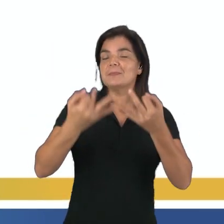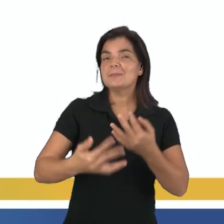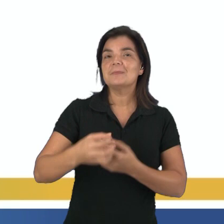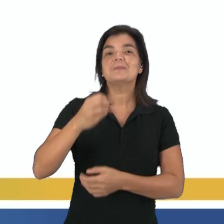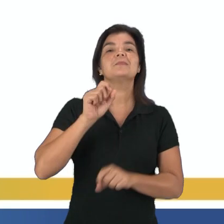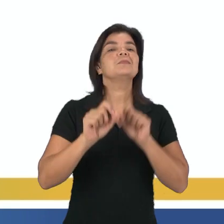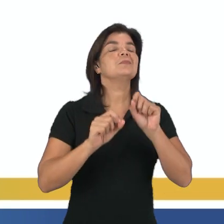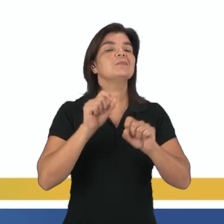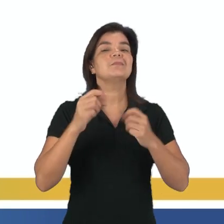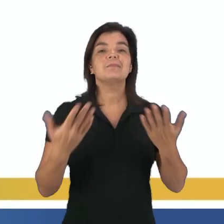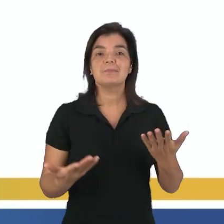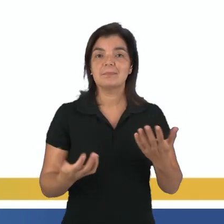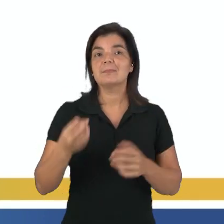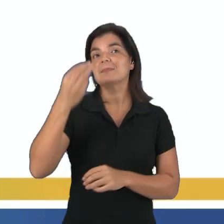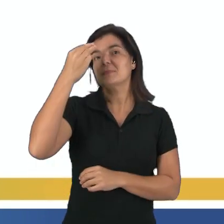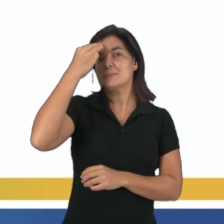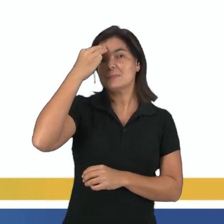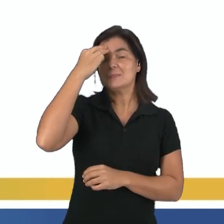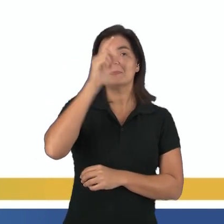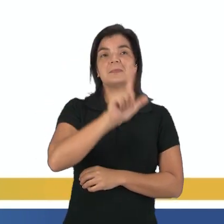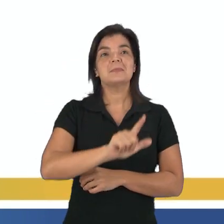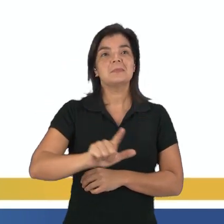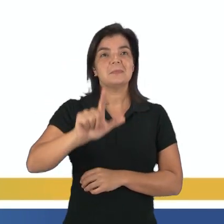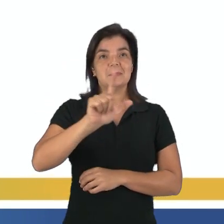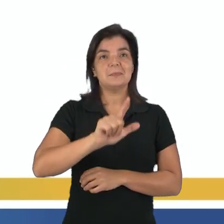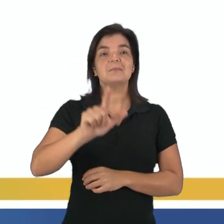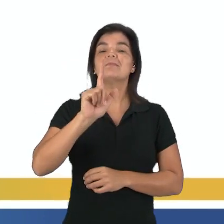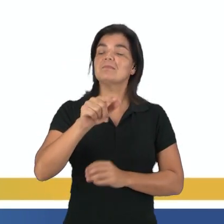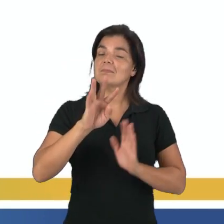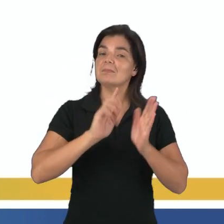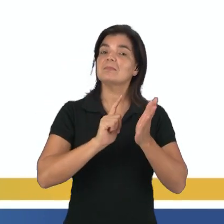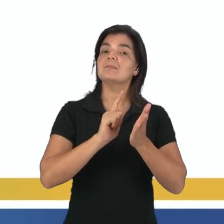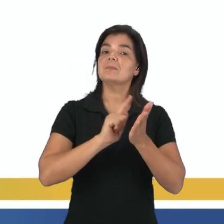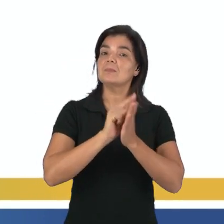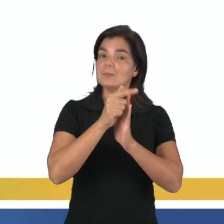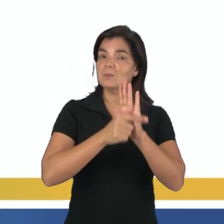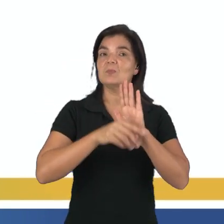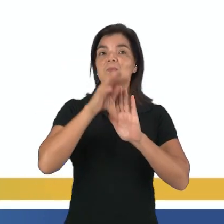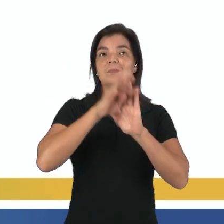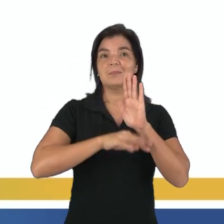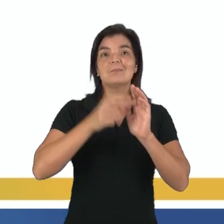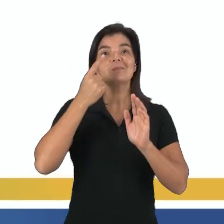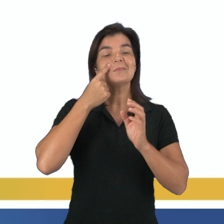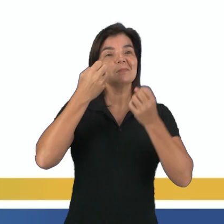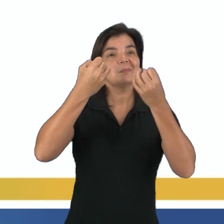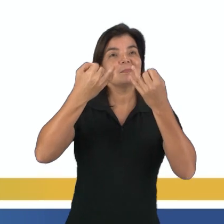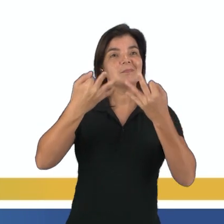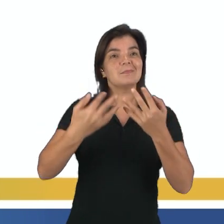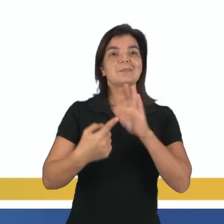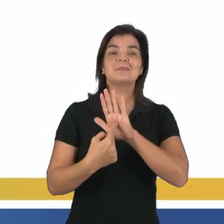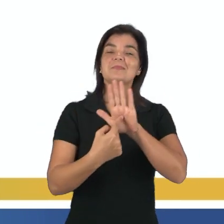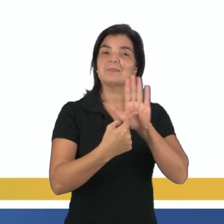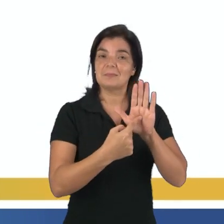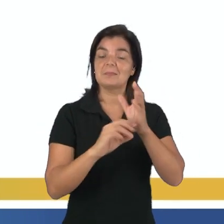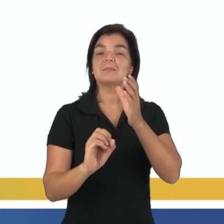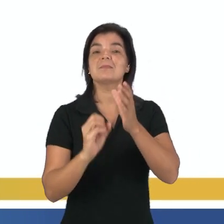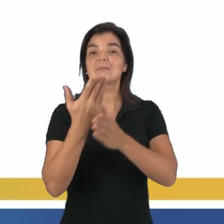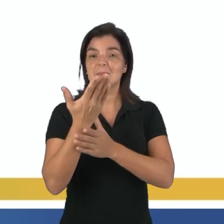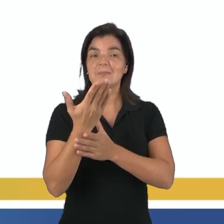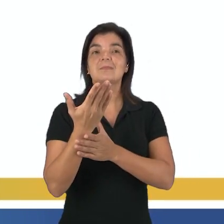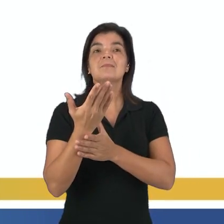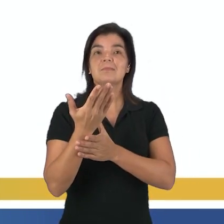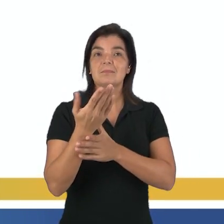o que é as memórias literárias. É um gênero textual que busca apresentar